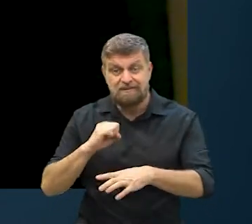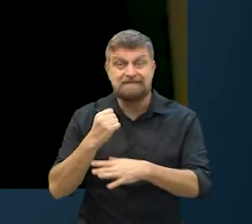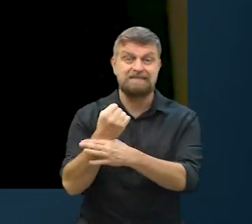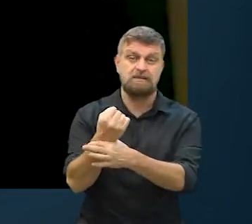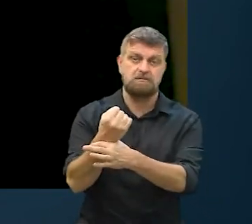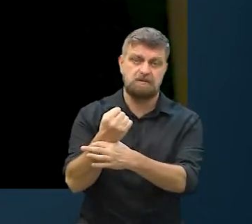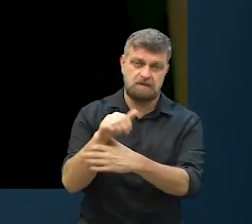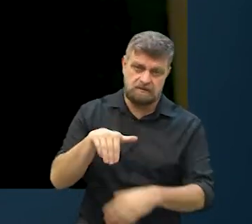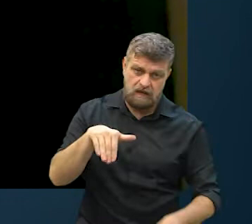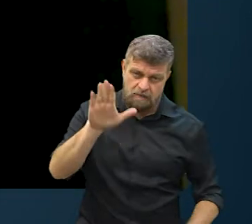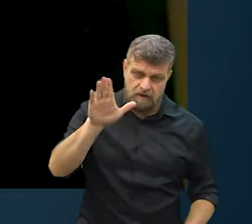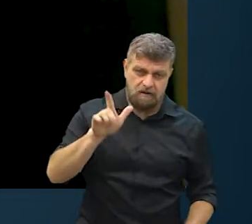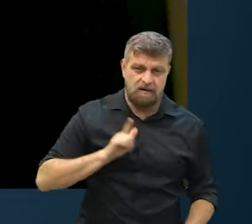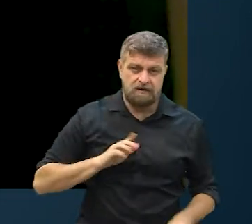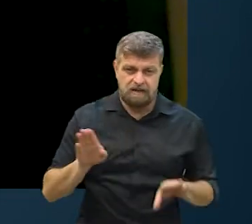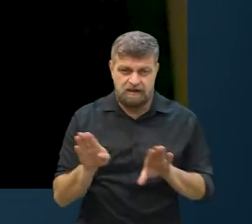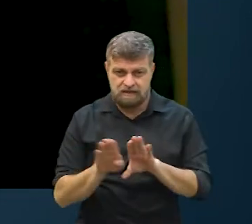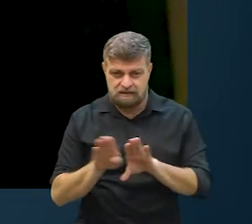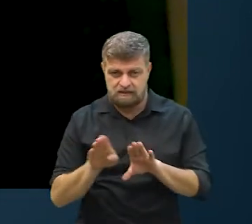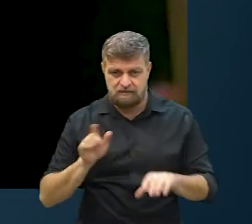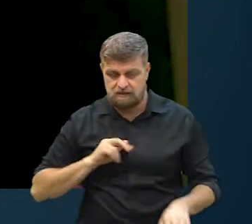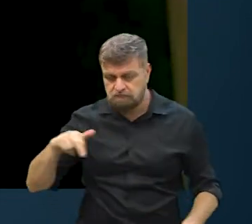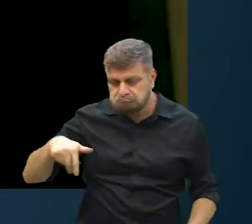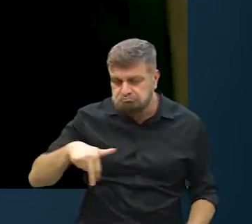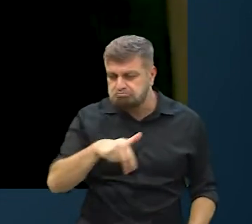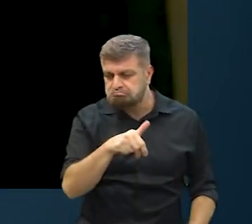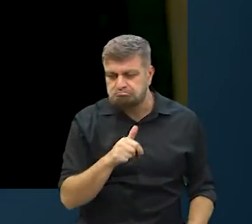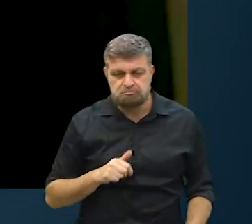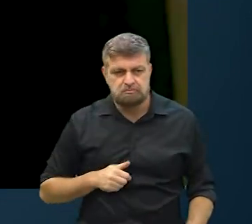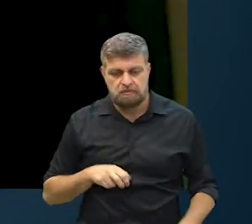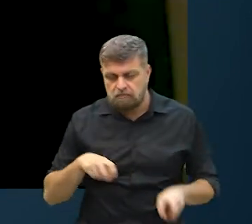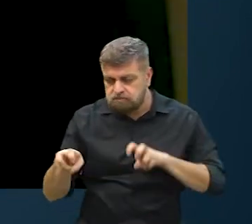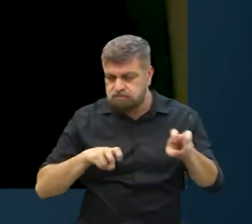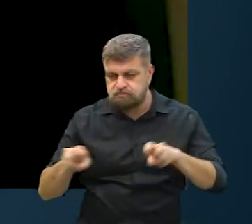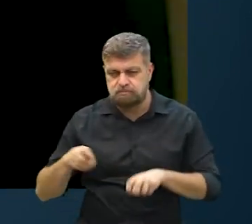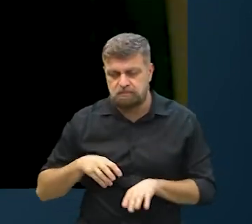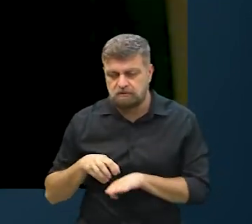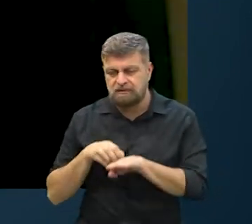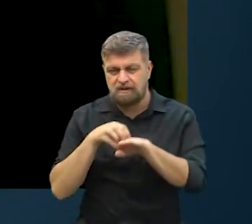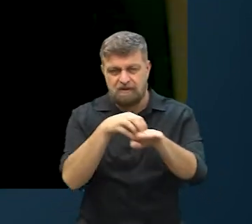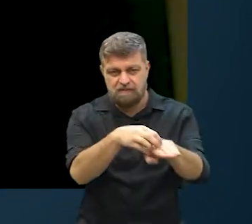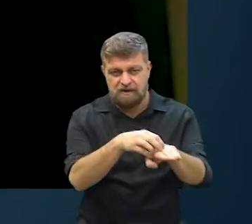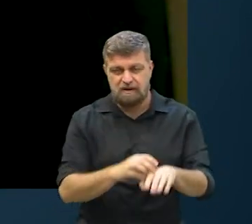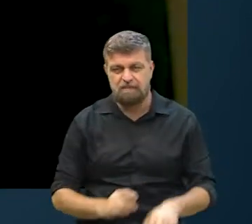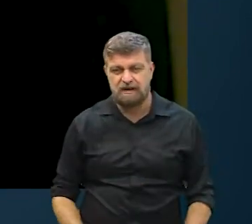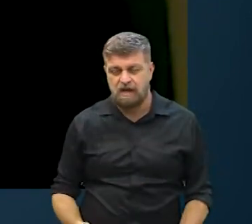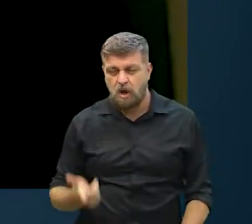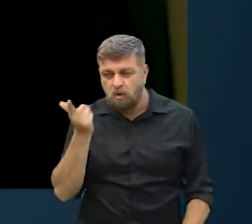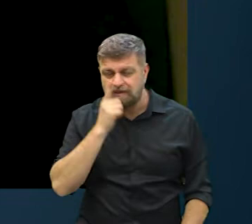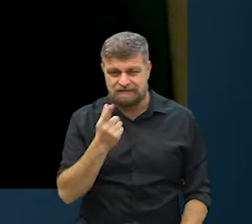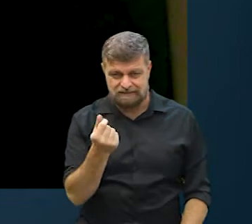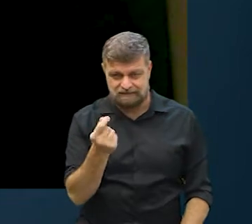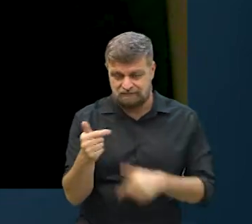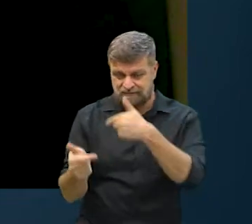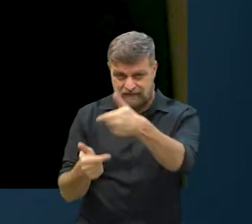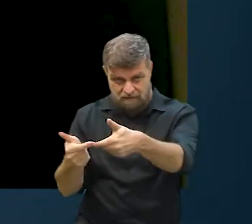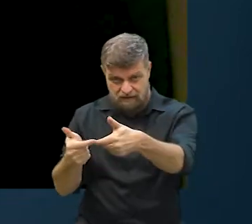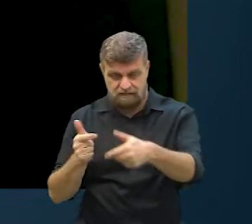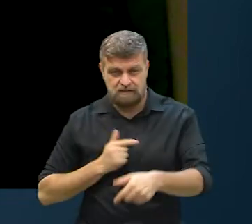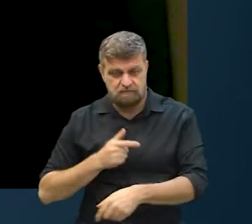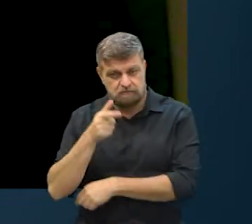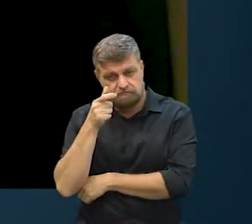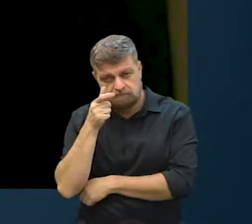maior segurança, né? Redução nos seus deslocamentos, então ele não precisa pagar para receber uma tarefa, ele pode estar